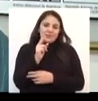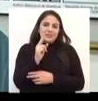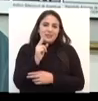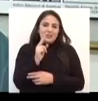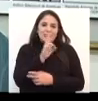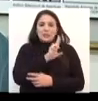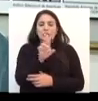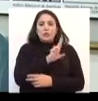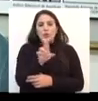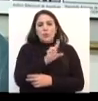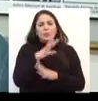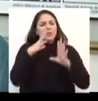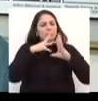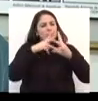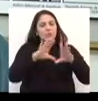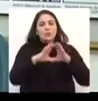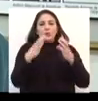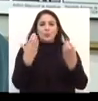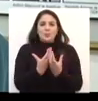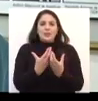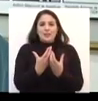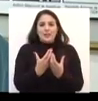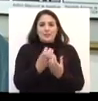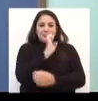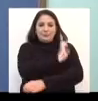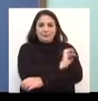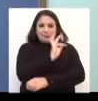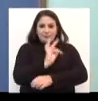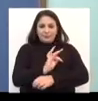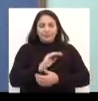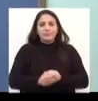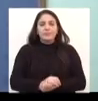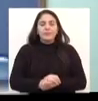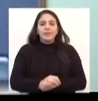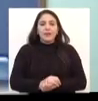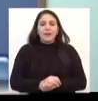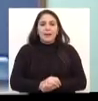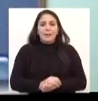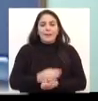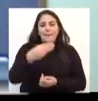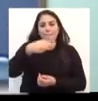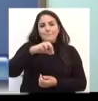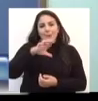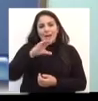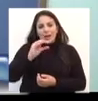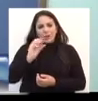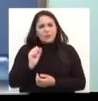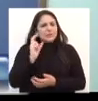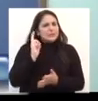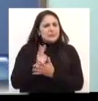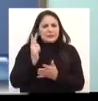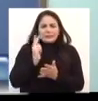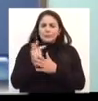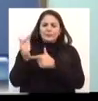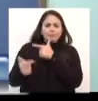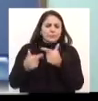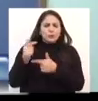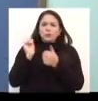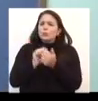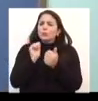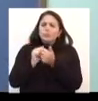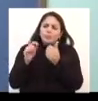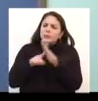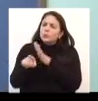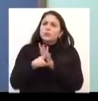né, em nome da toda a comunidade do Ernesto Toqueto. O seu Marcos, ele é uma pessoa que ele sempre está atuante, está em